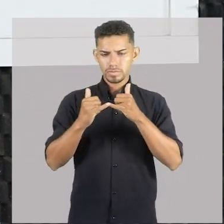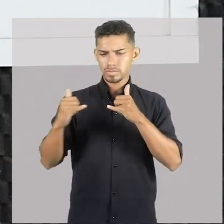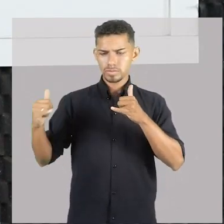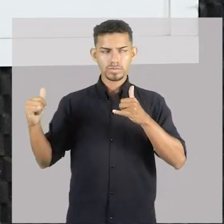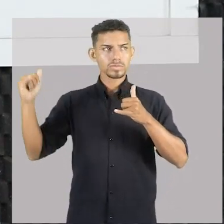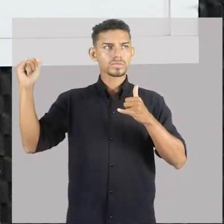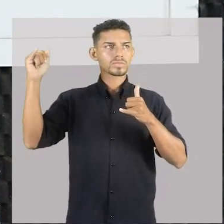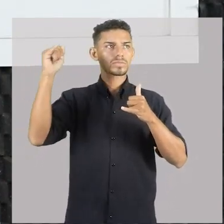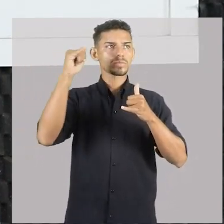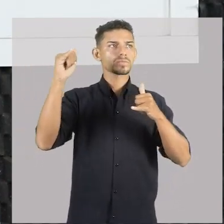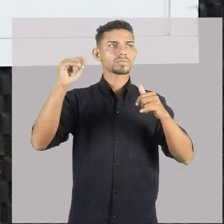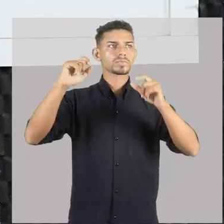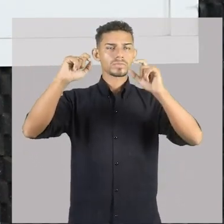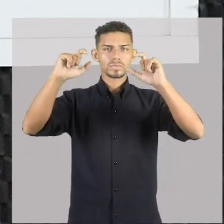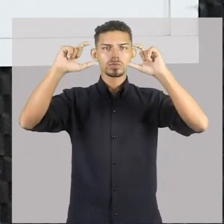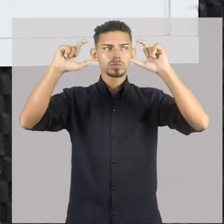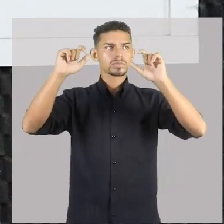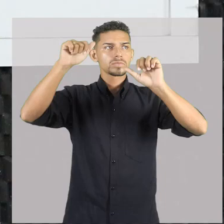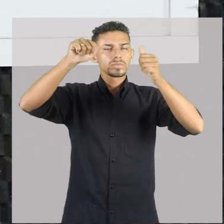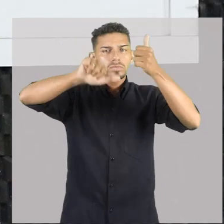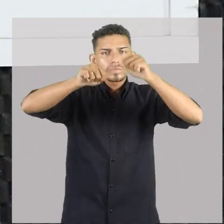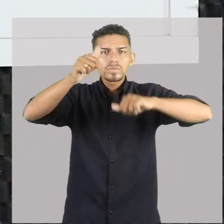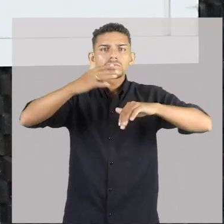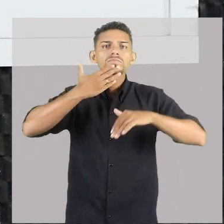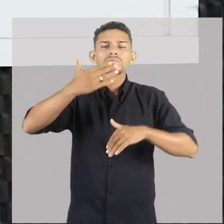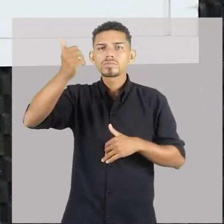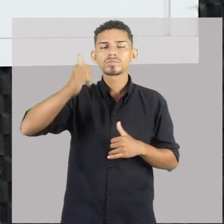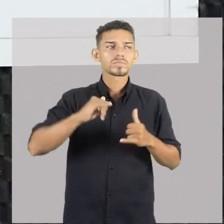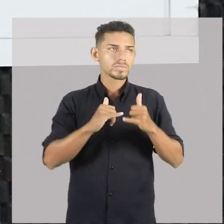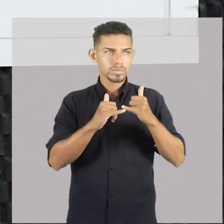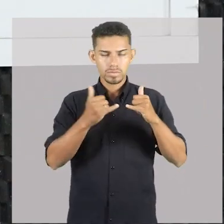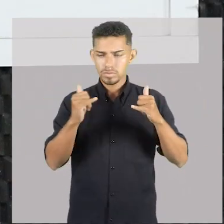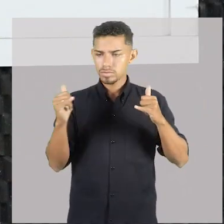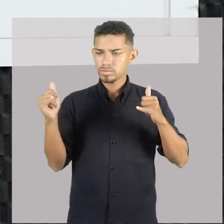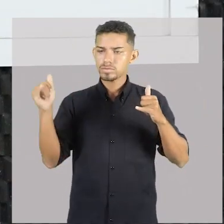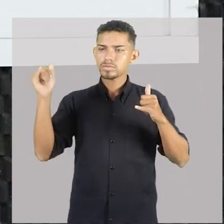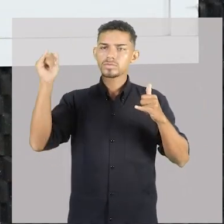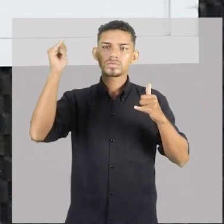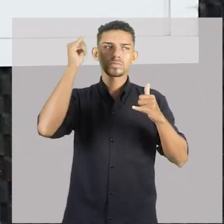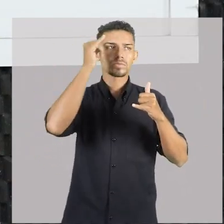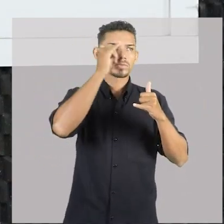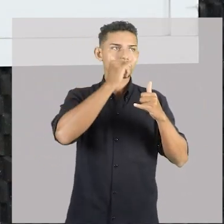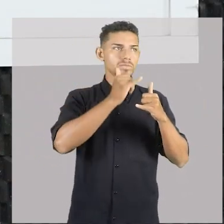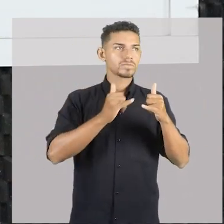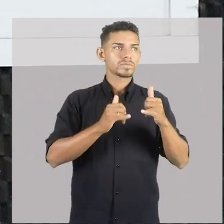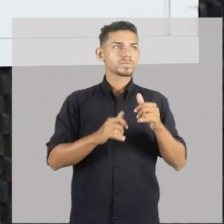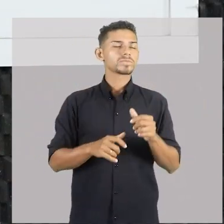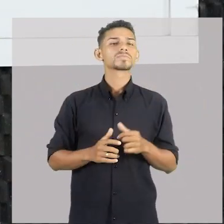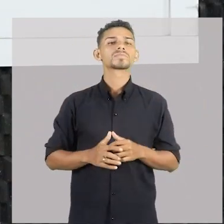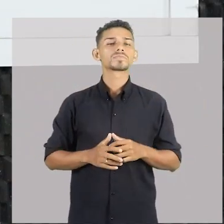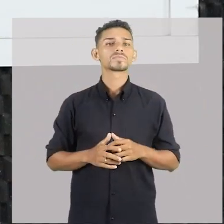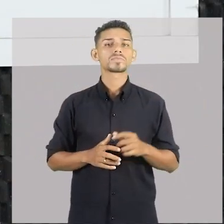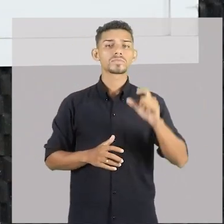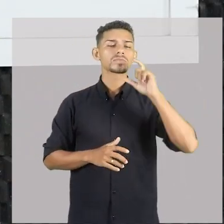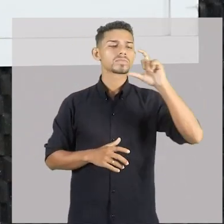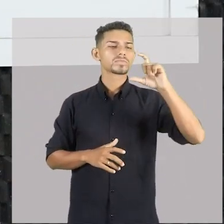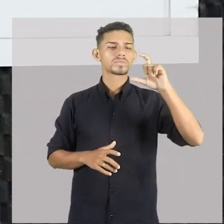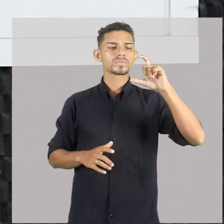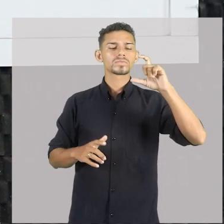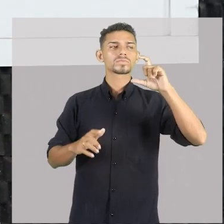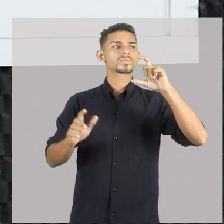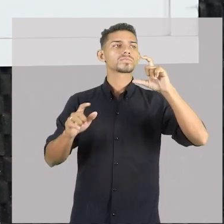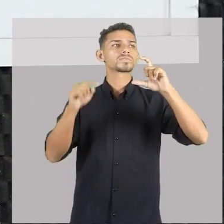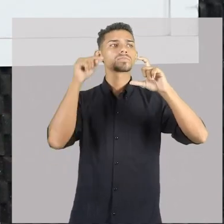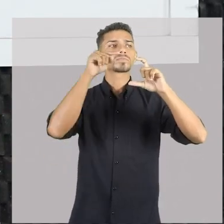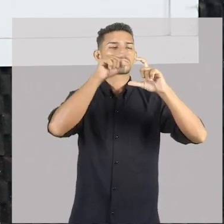só coloquei esse aqui mais grossinho para a gente analisar melhor. O elétron vem aqui, ó, desce. E aqui, Joás, está aberto o circuito?